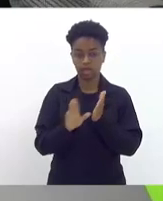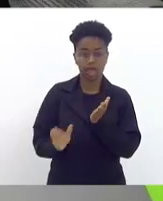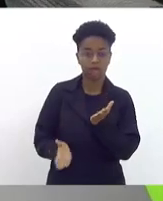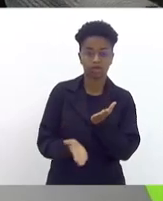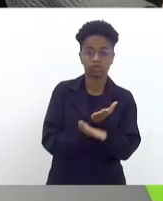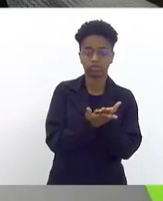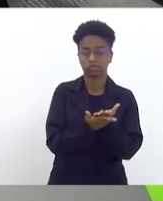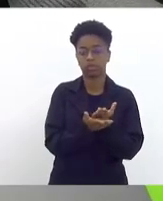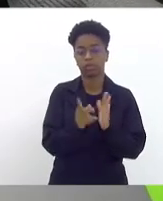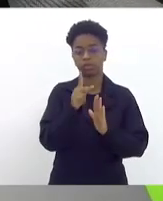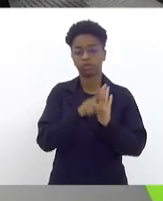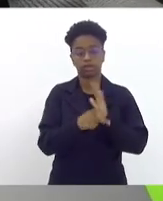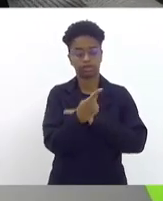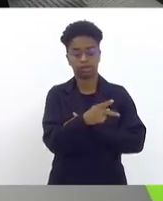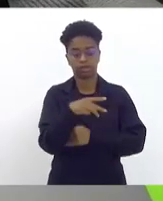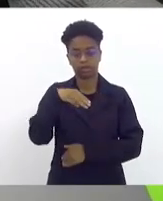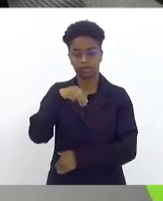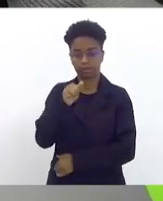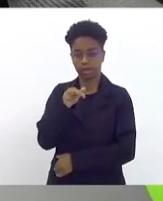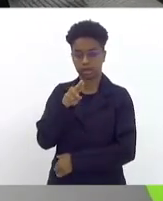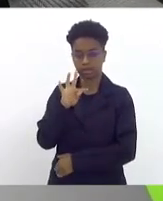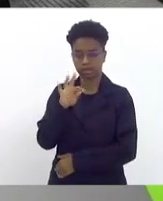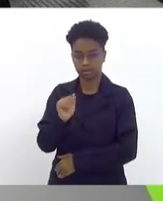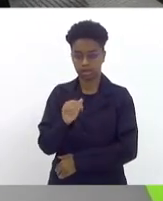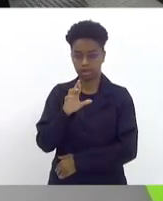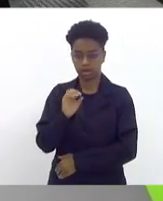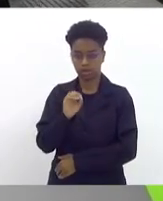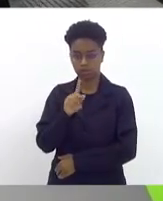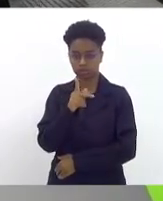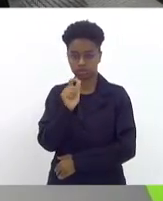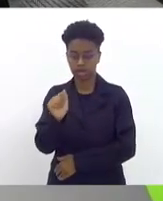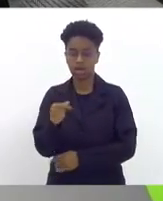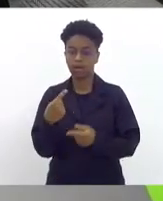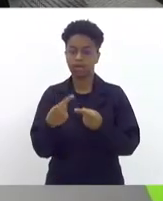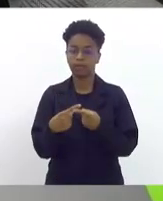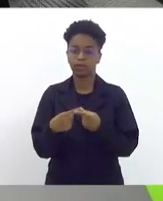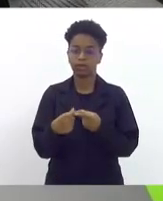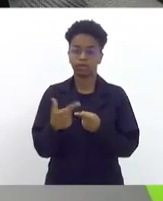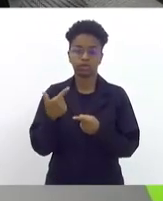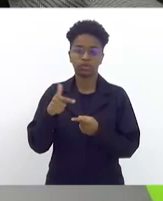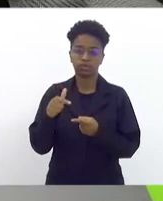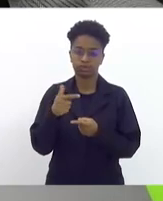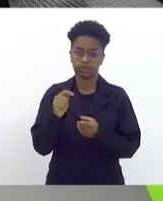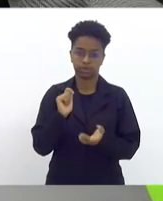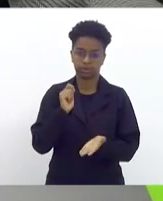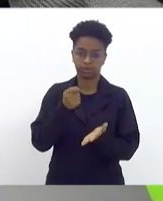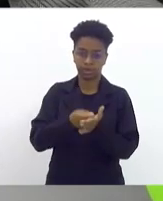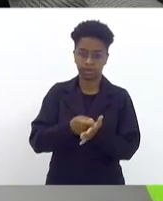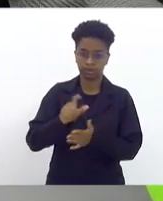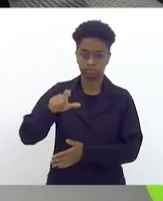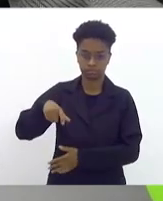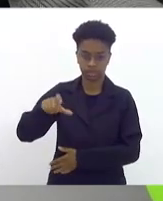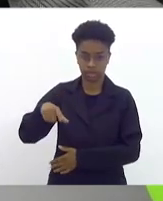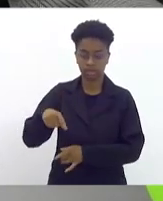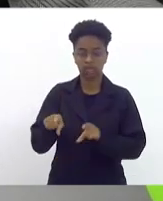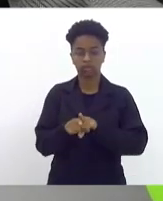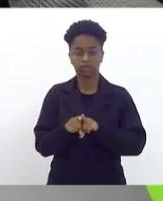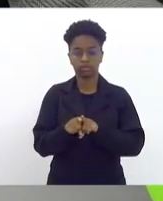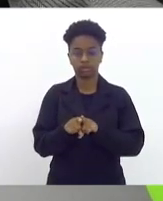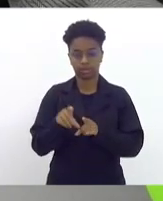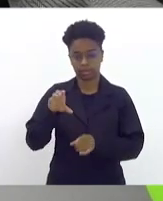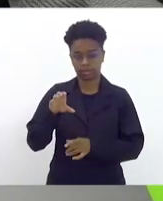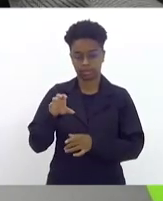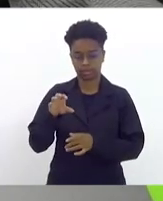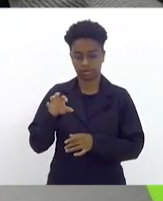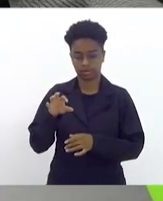ao projeto da deputada Marta Rocha que não previa a o pagamento por cartão de crédito e cartão de débito